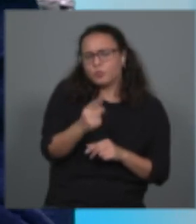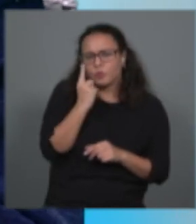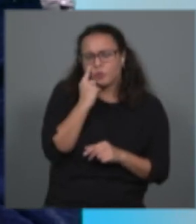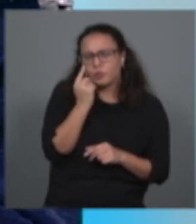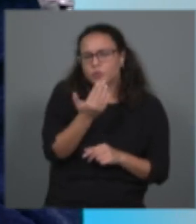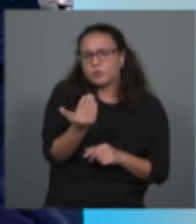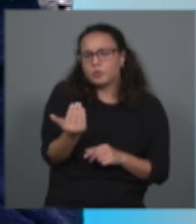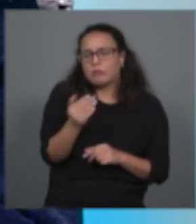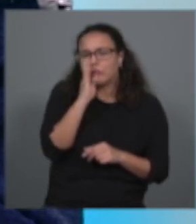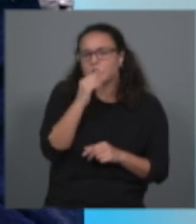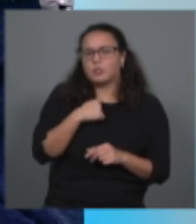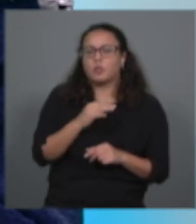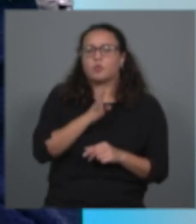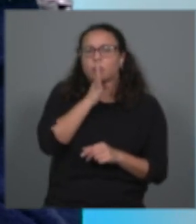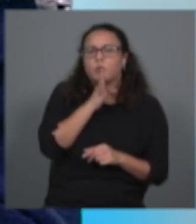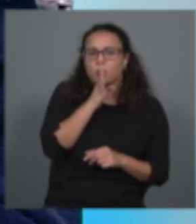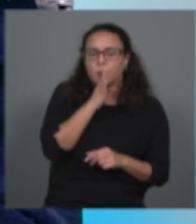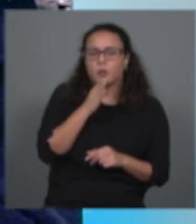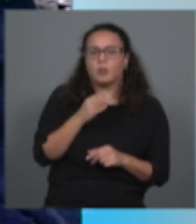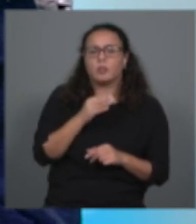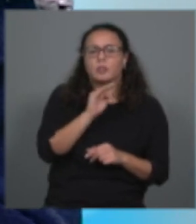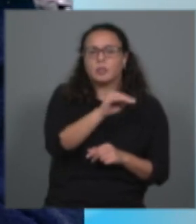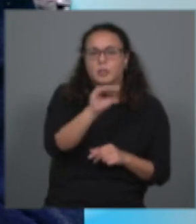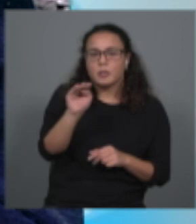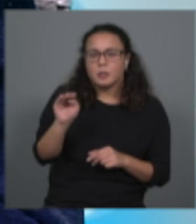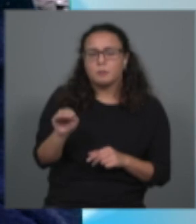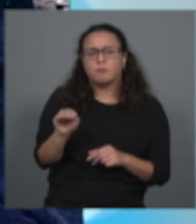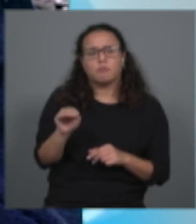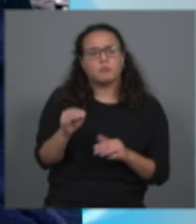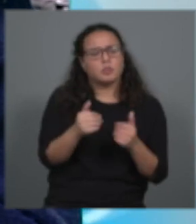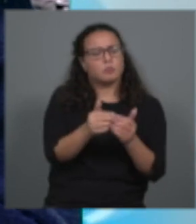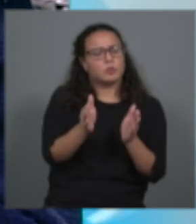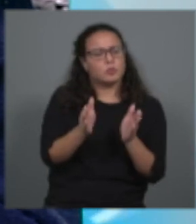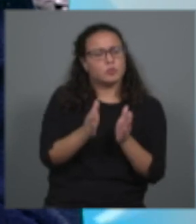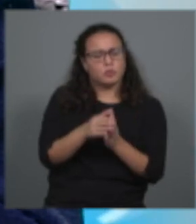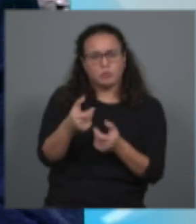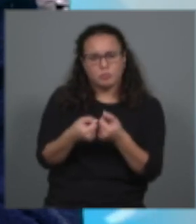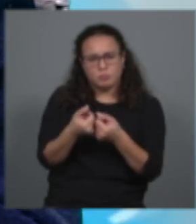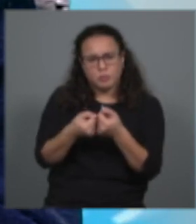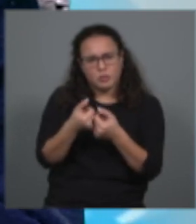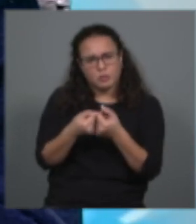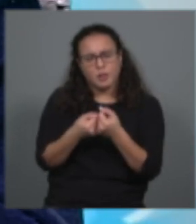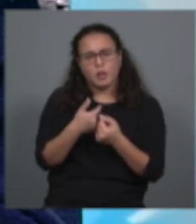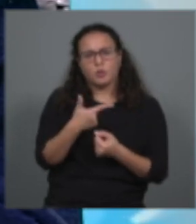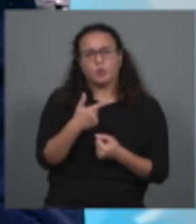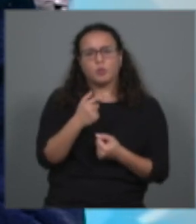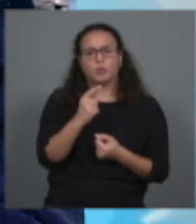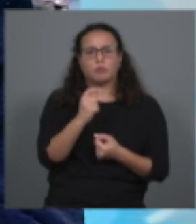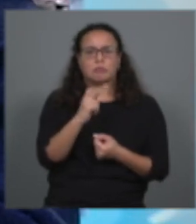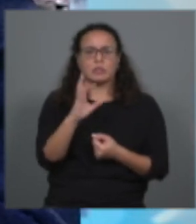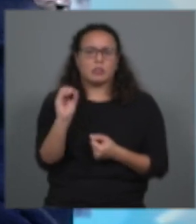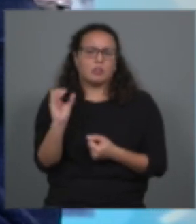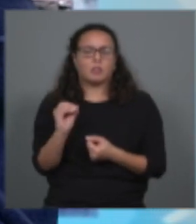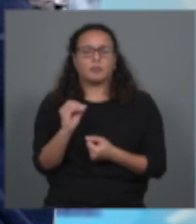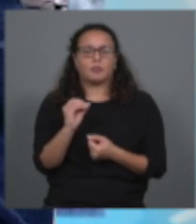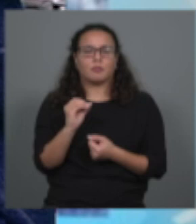num comboio e pedisse às pessoas da carruagem toda que rezassem comigo o terço, se calhar era uma ave rara. Mas